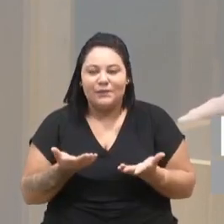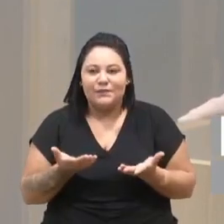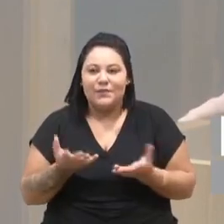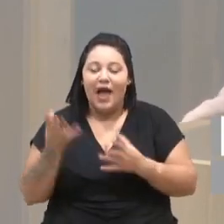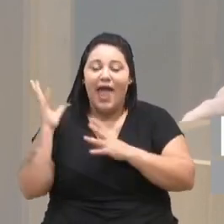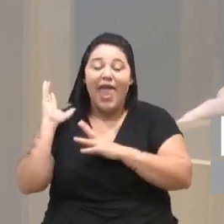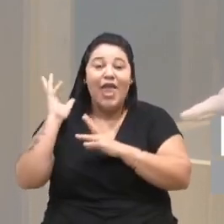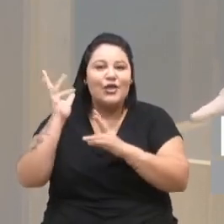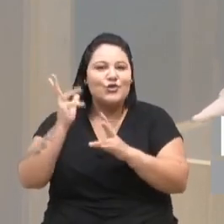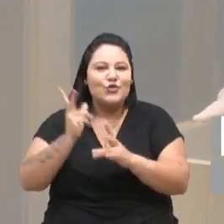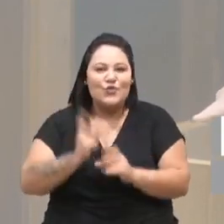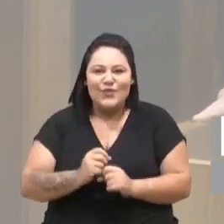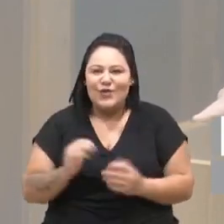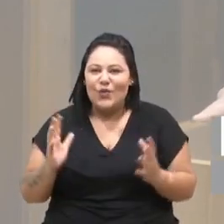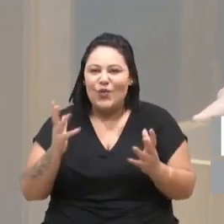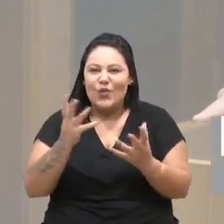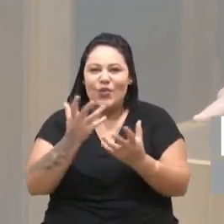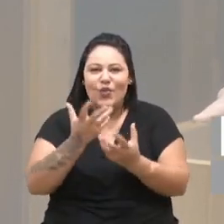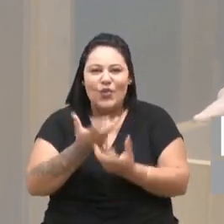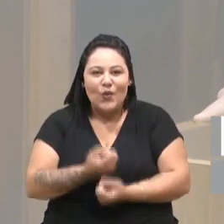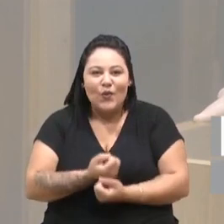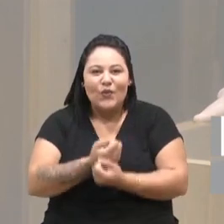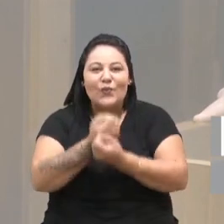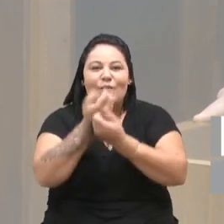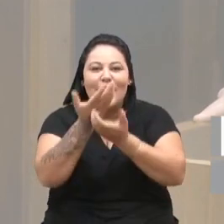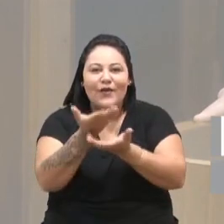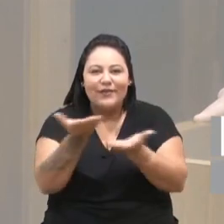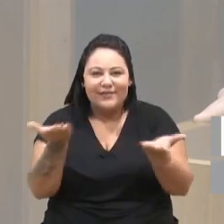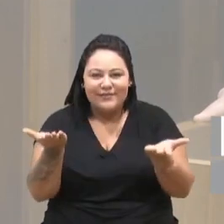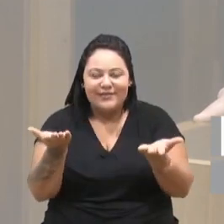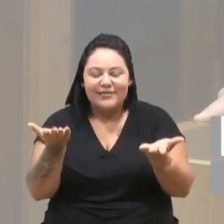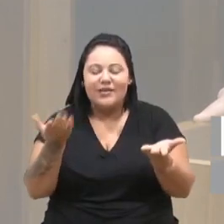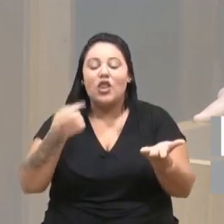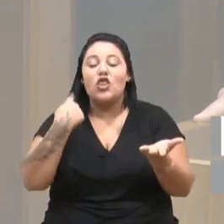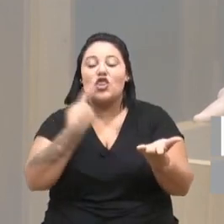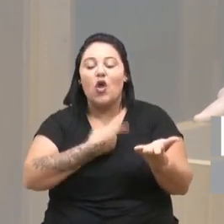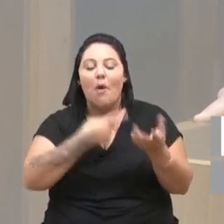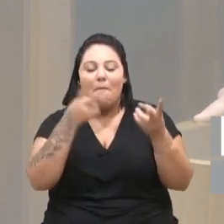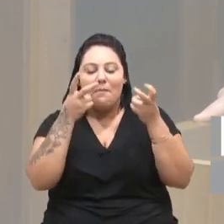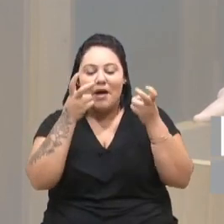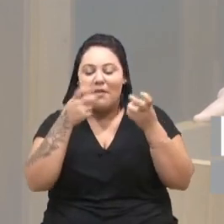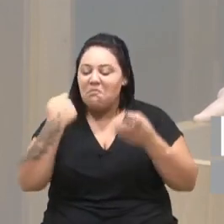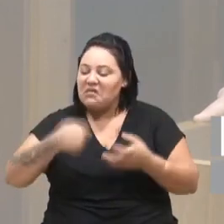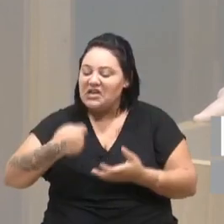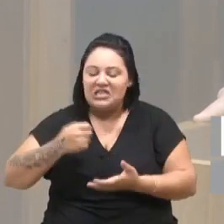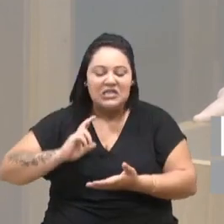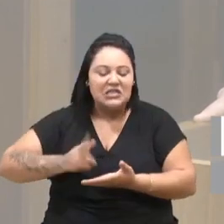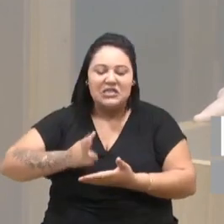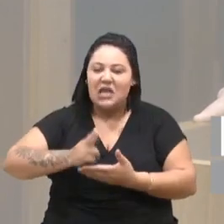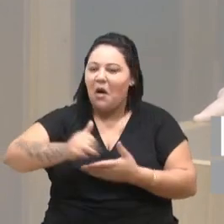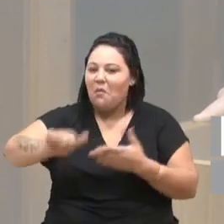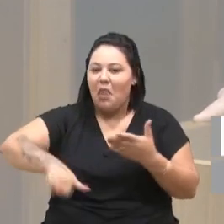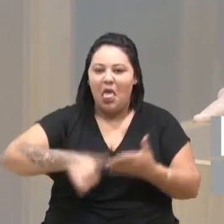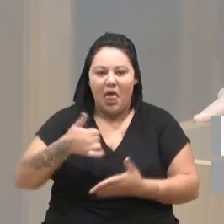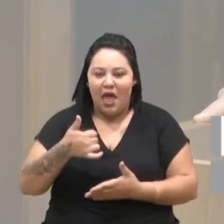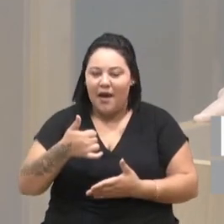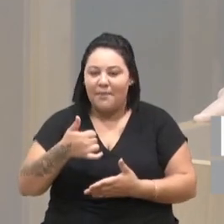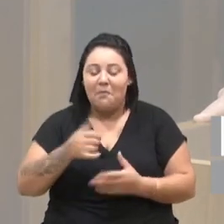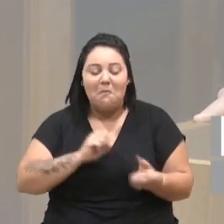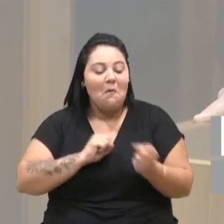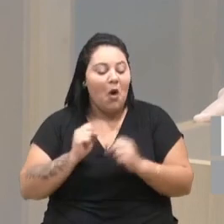tudo isso é que precisamos sempre melhorar. Por mais que um governo tenha aprovação ou